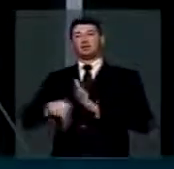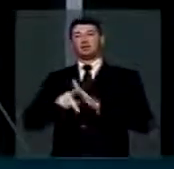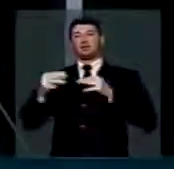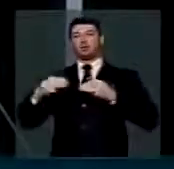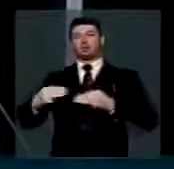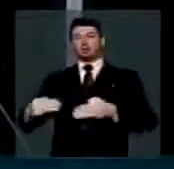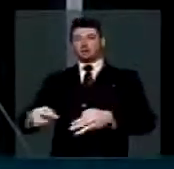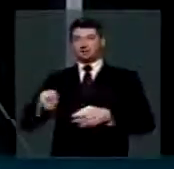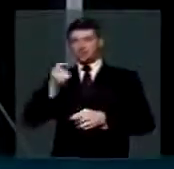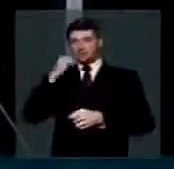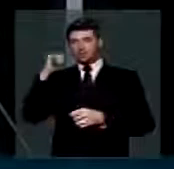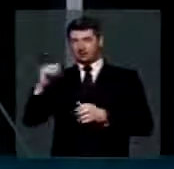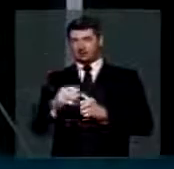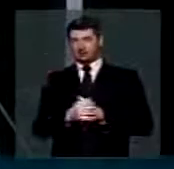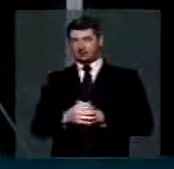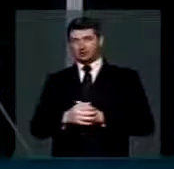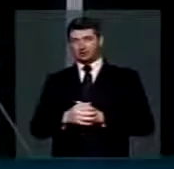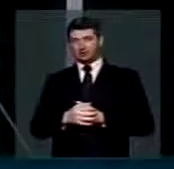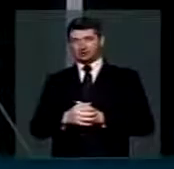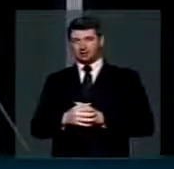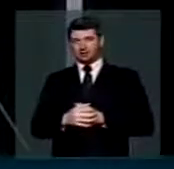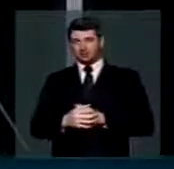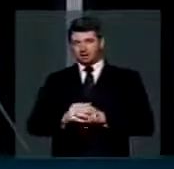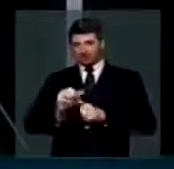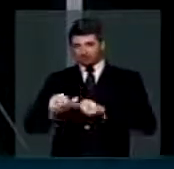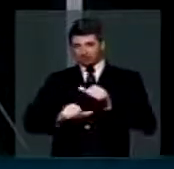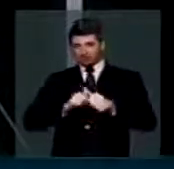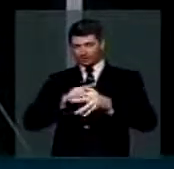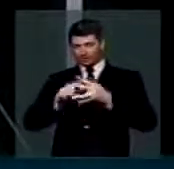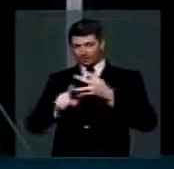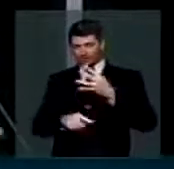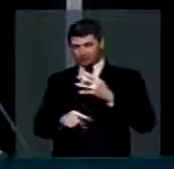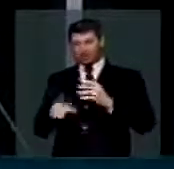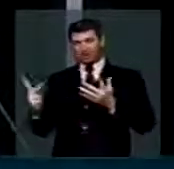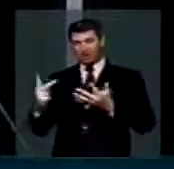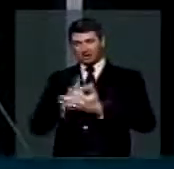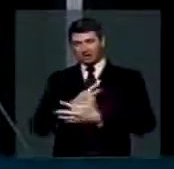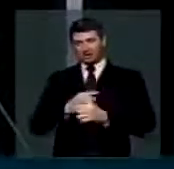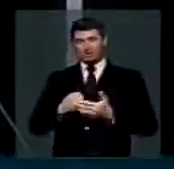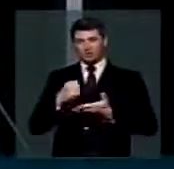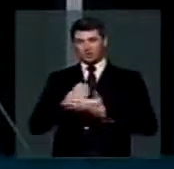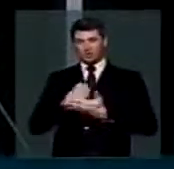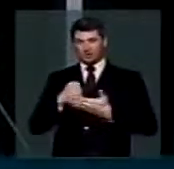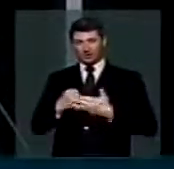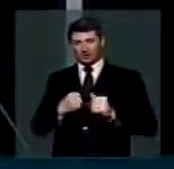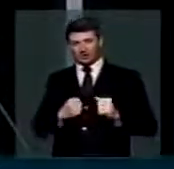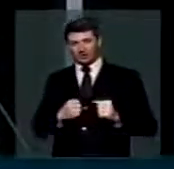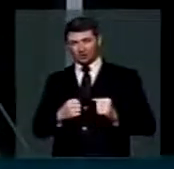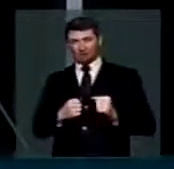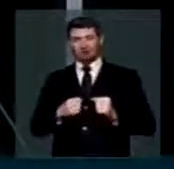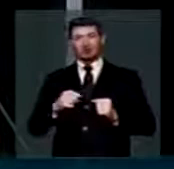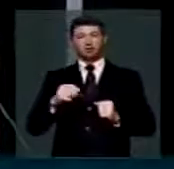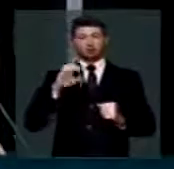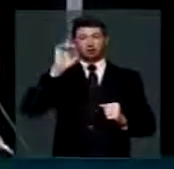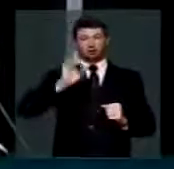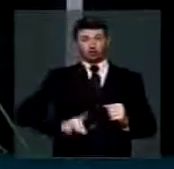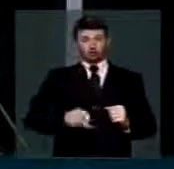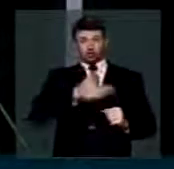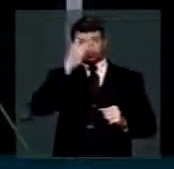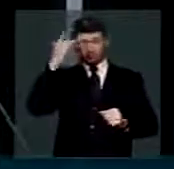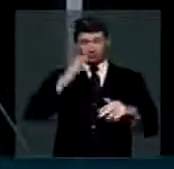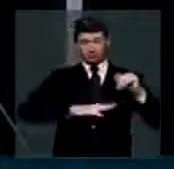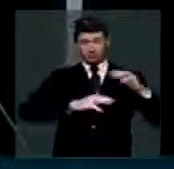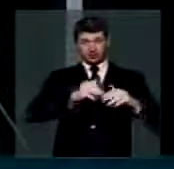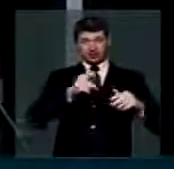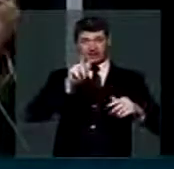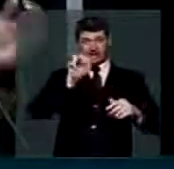de Minas e Energias. Essas 5 alterações que ocorreram no contrato tiraram o direito dos